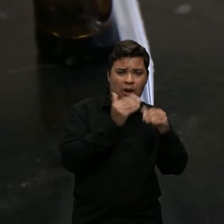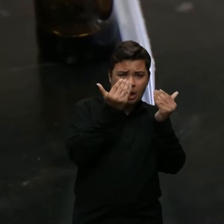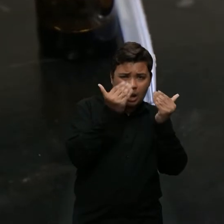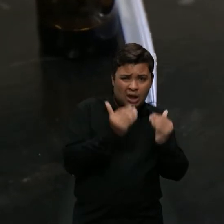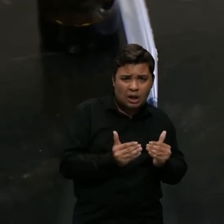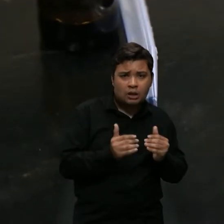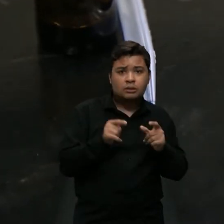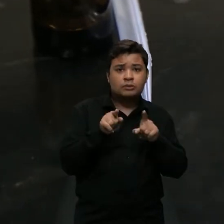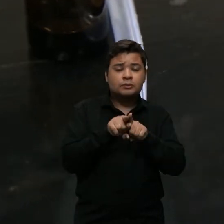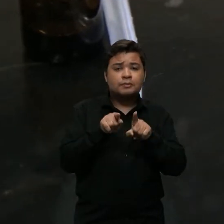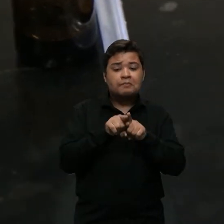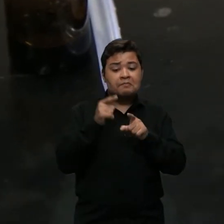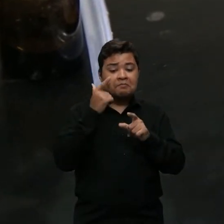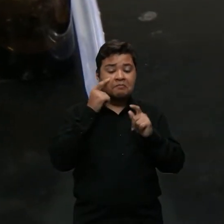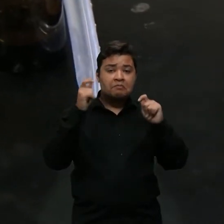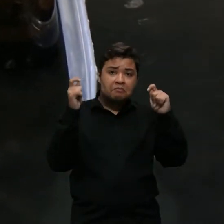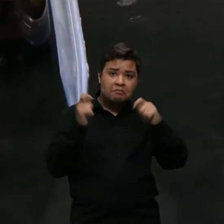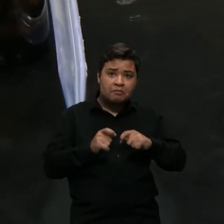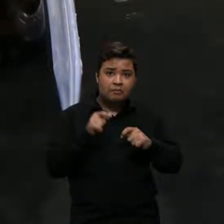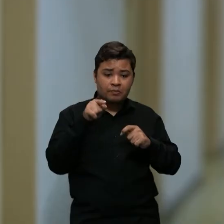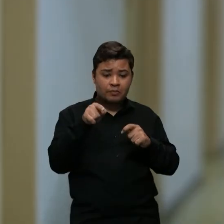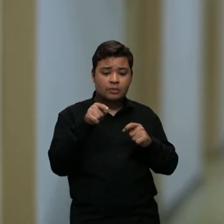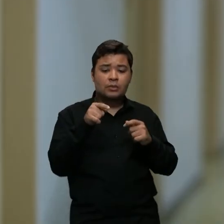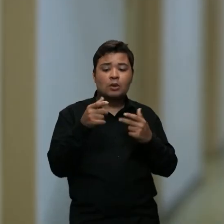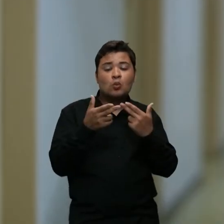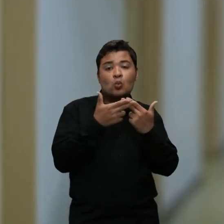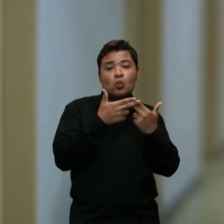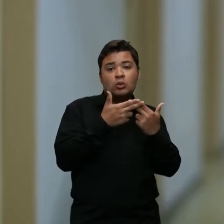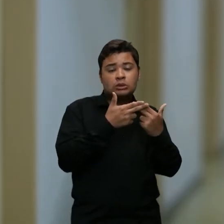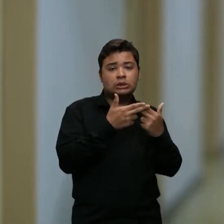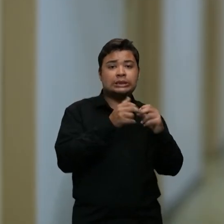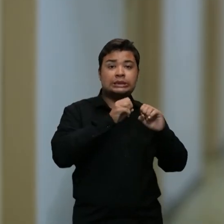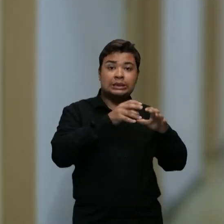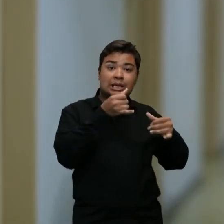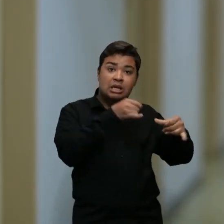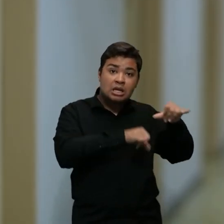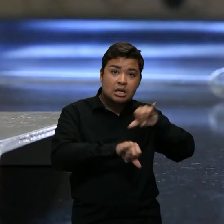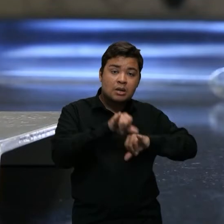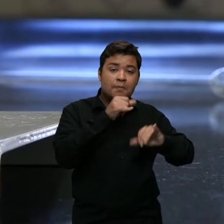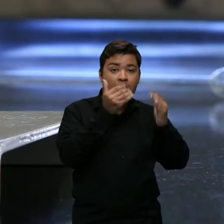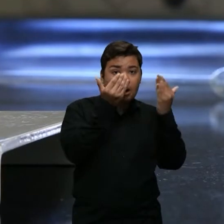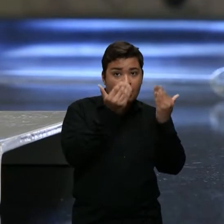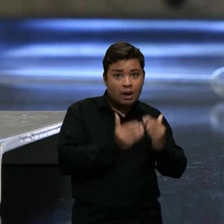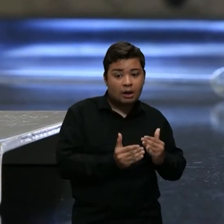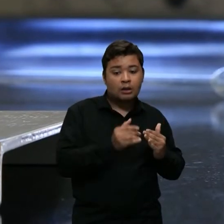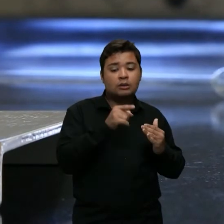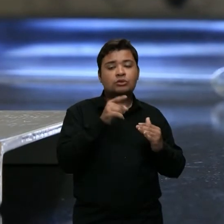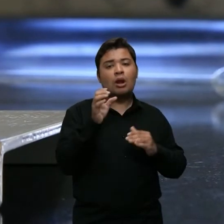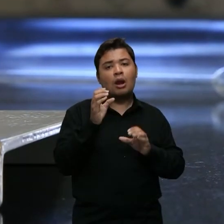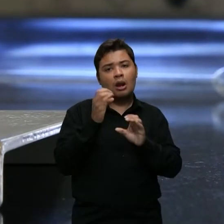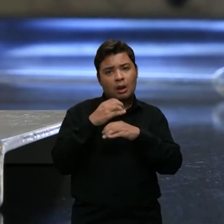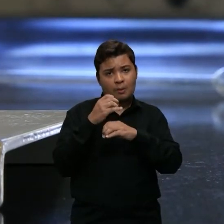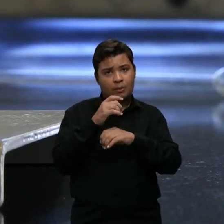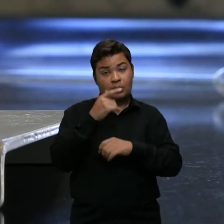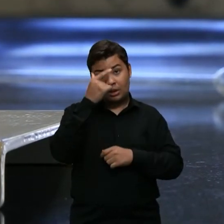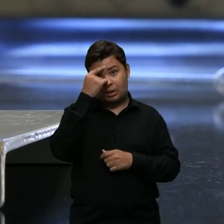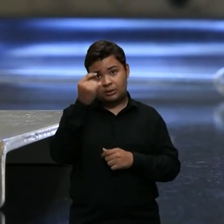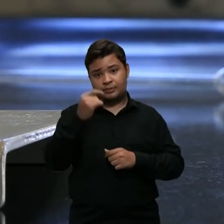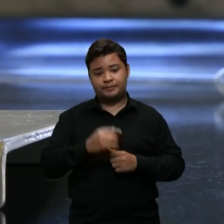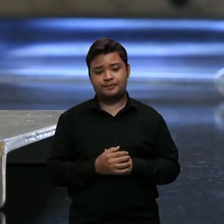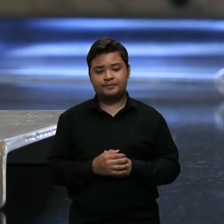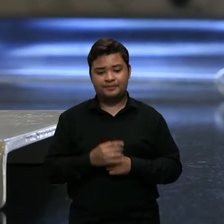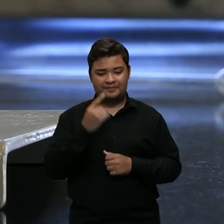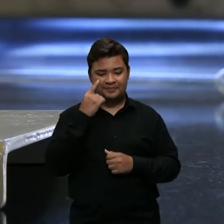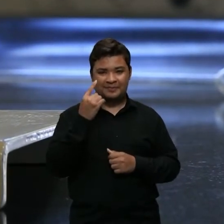de trazer esses sensores para o ensino de química analítica nos laboratórios de graduação. Com a substituição, os 4 litros